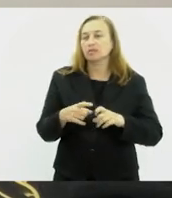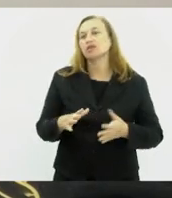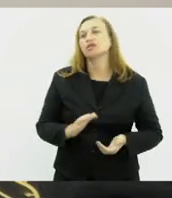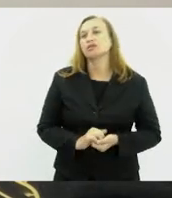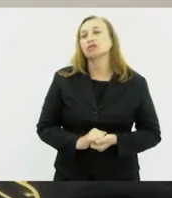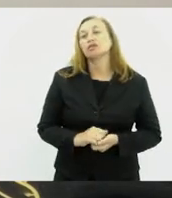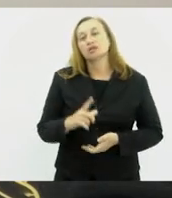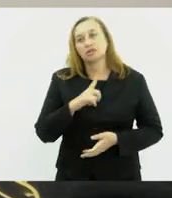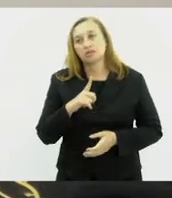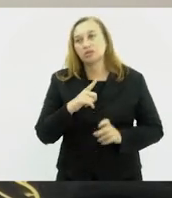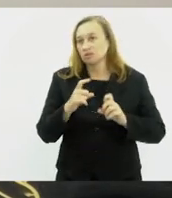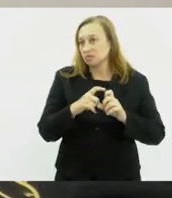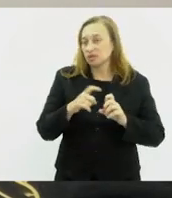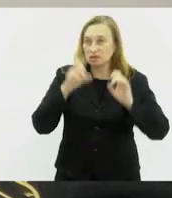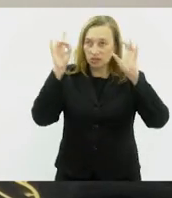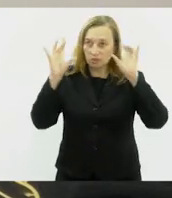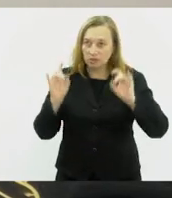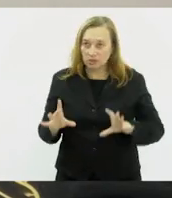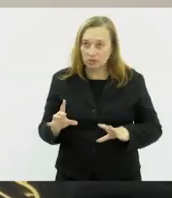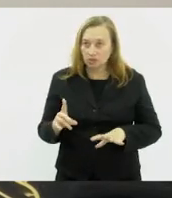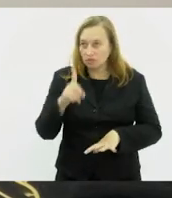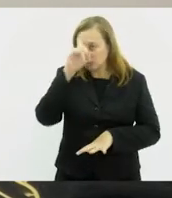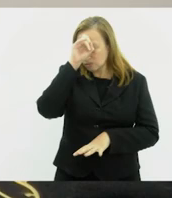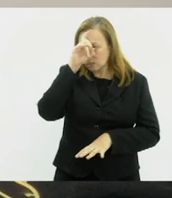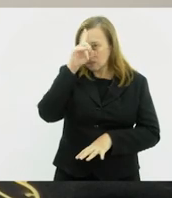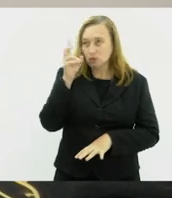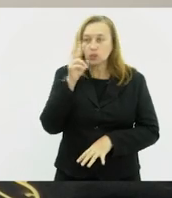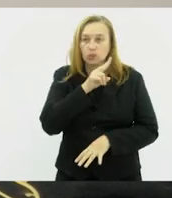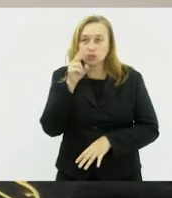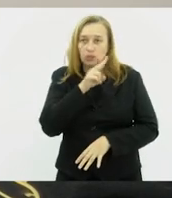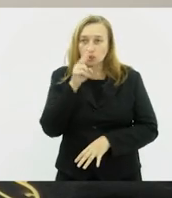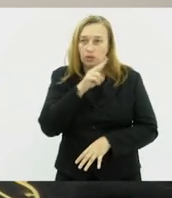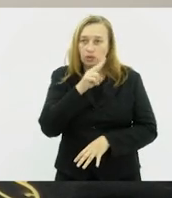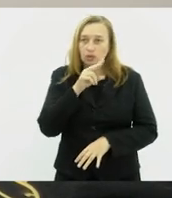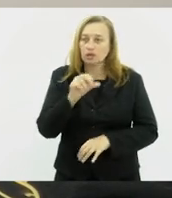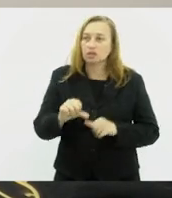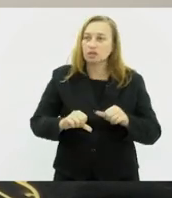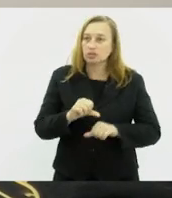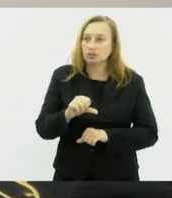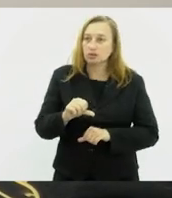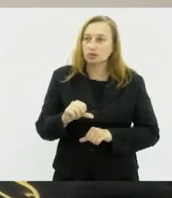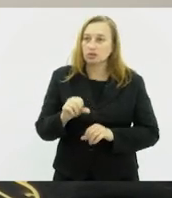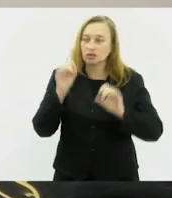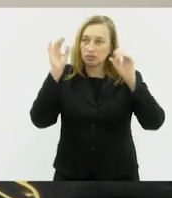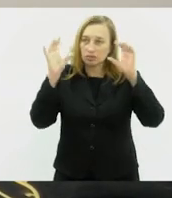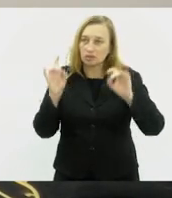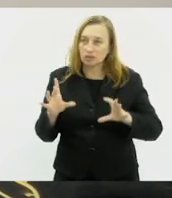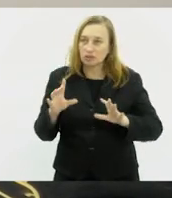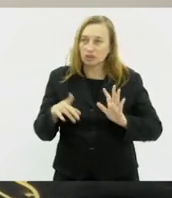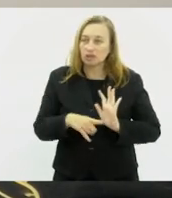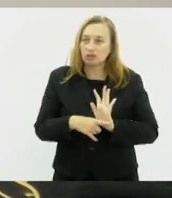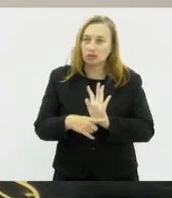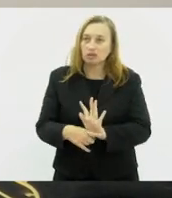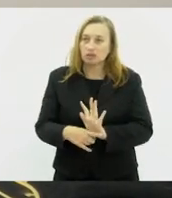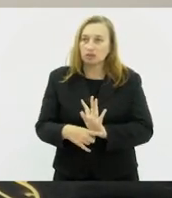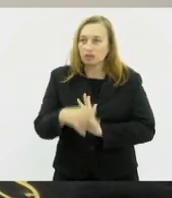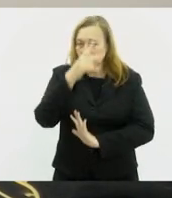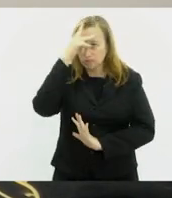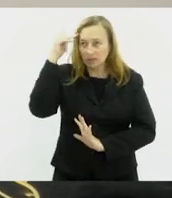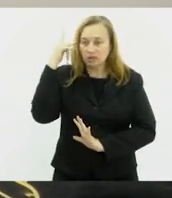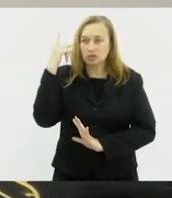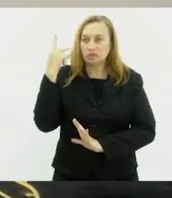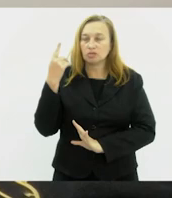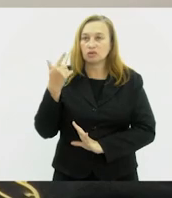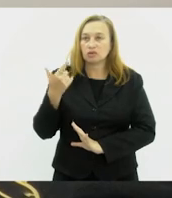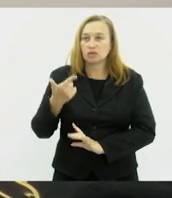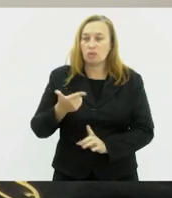tendo médicos em especial nos hospitais de emergência do Rio de Janeiro virando especialistas em atender pessoas feridas bala ou seja